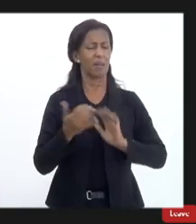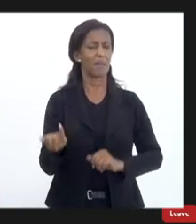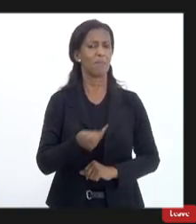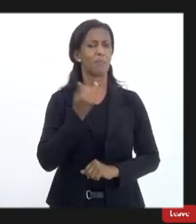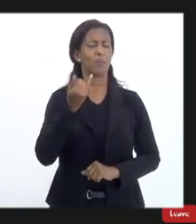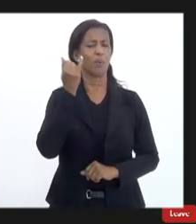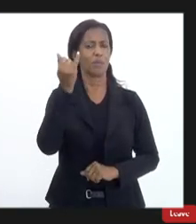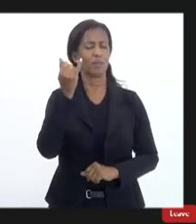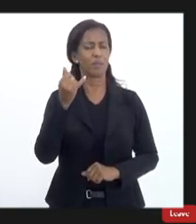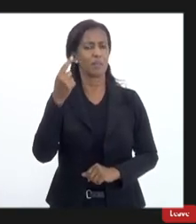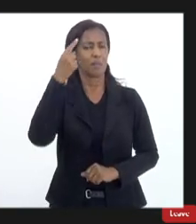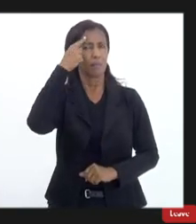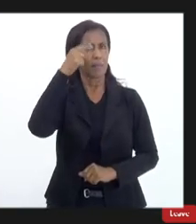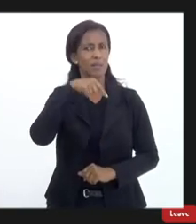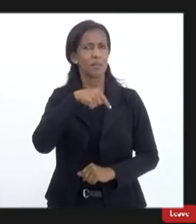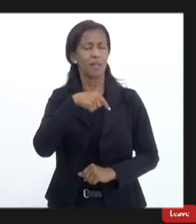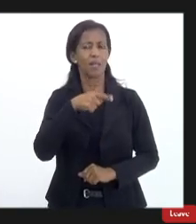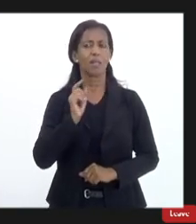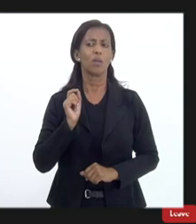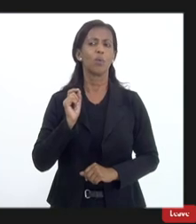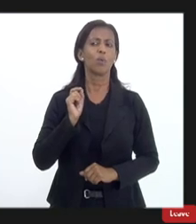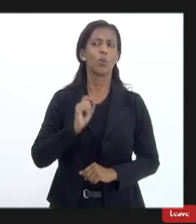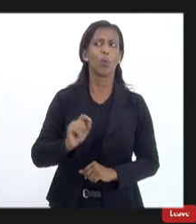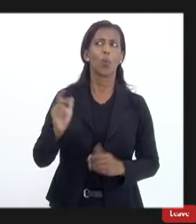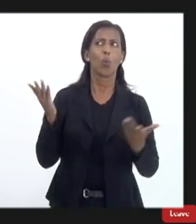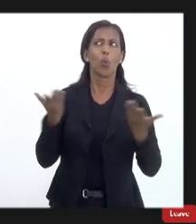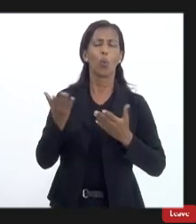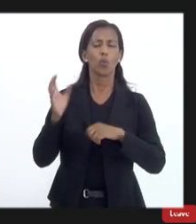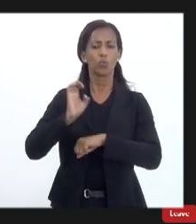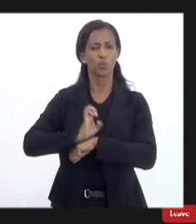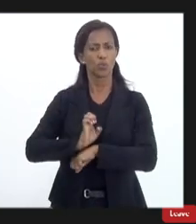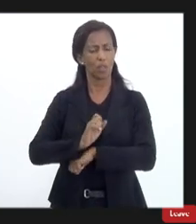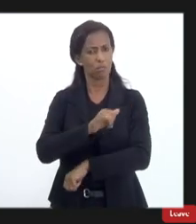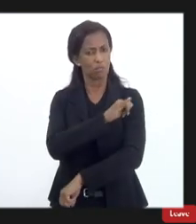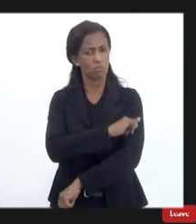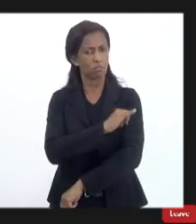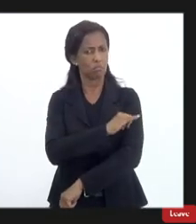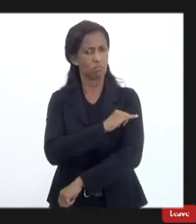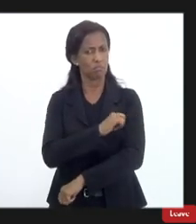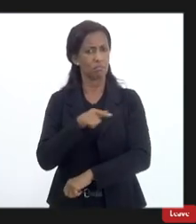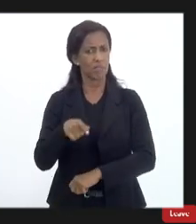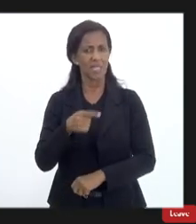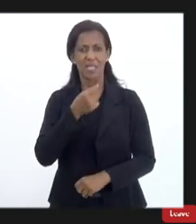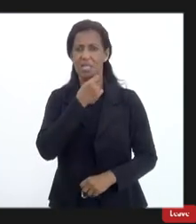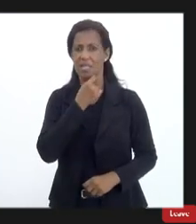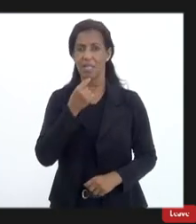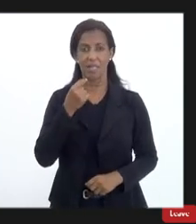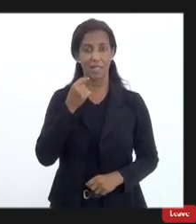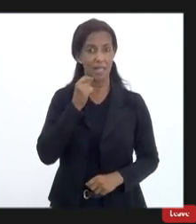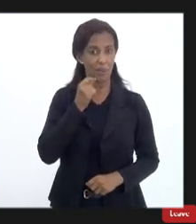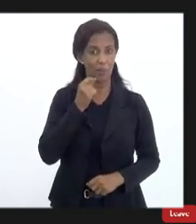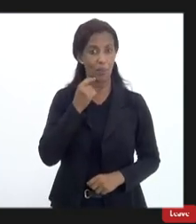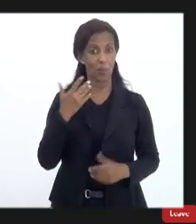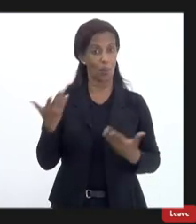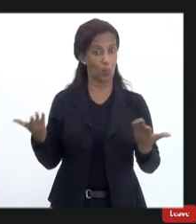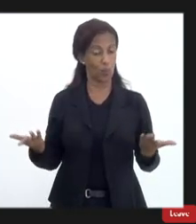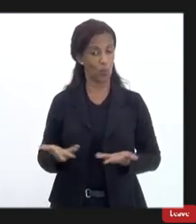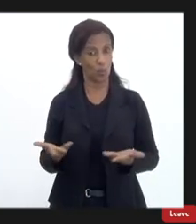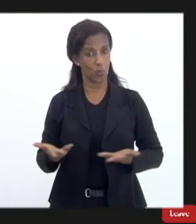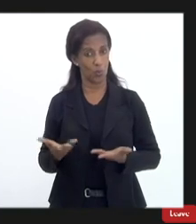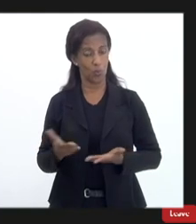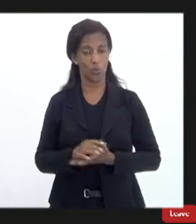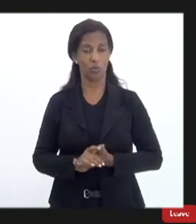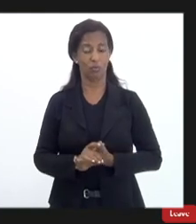combativo, né, pensar nessa questão, se hoje o Estado do Rio de Janeiro, em pleno setembro, como a gente está hoje, né,